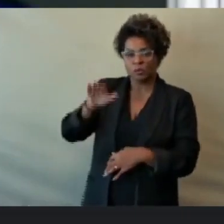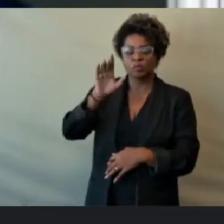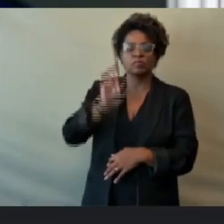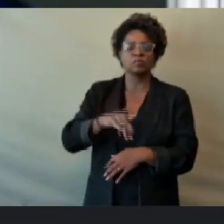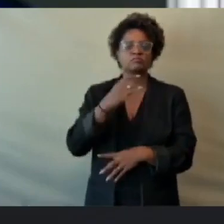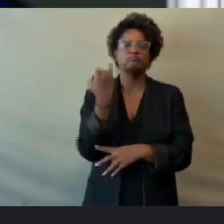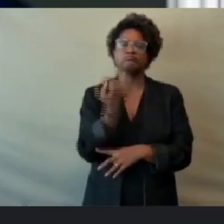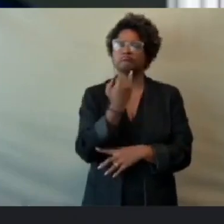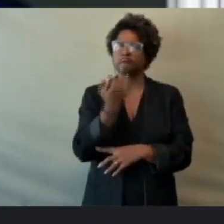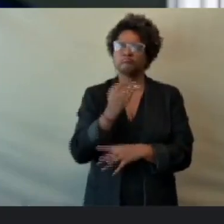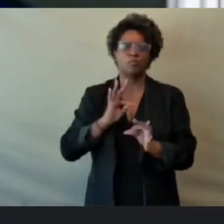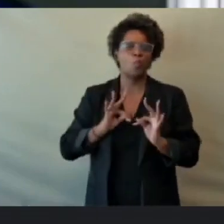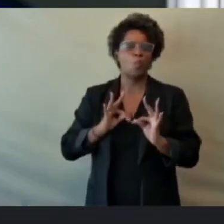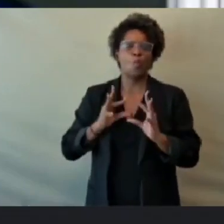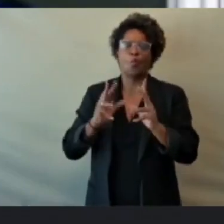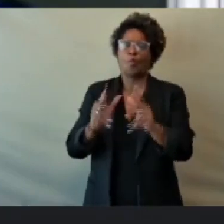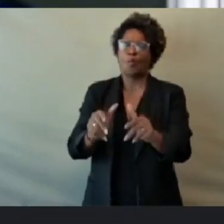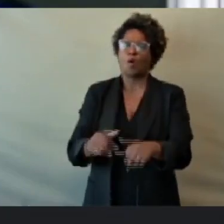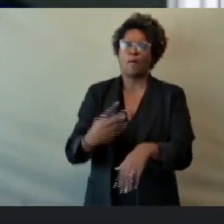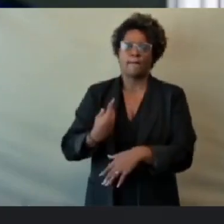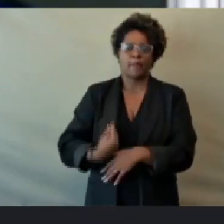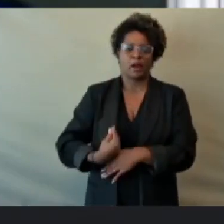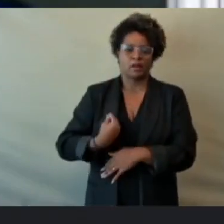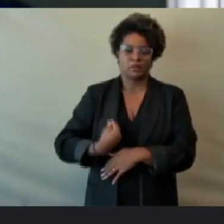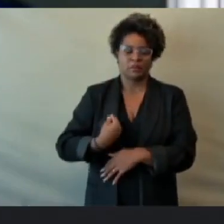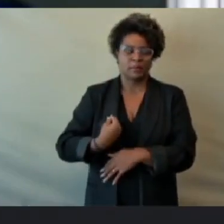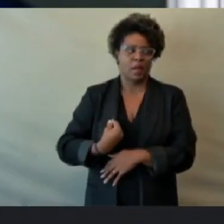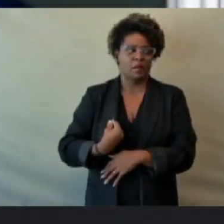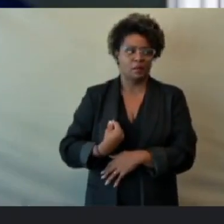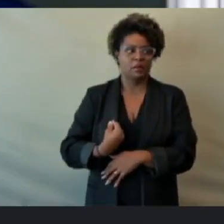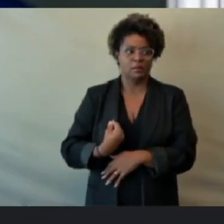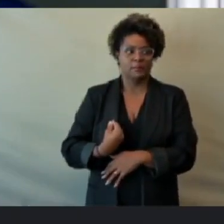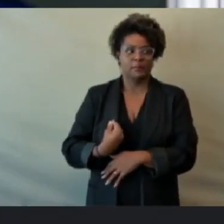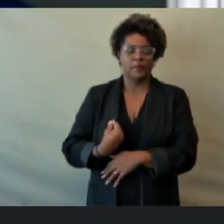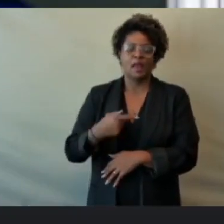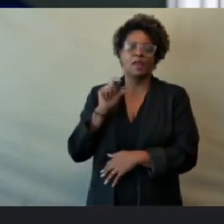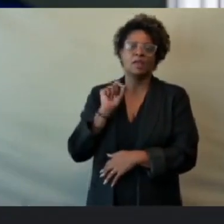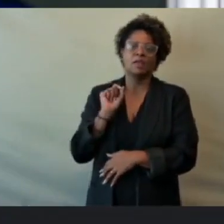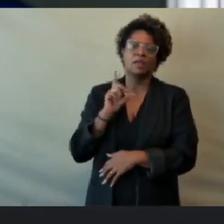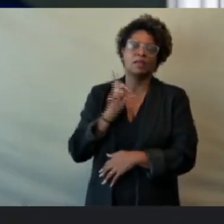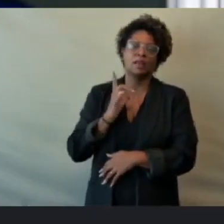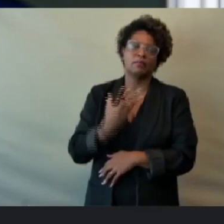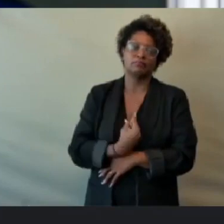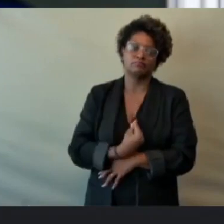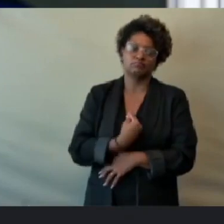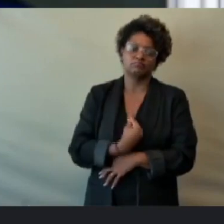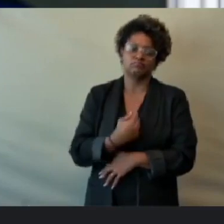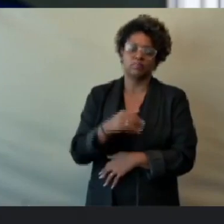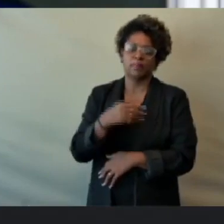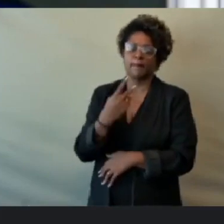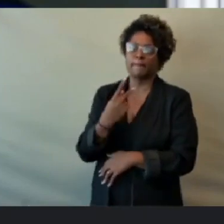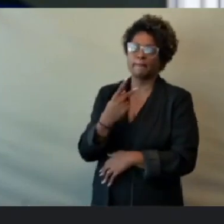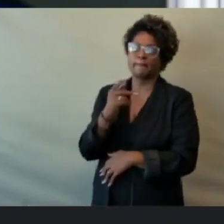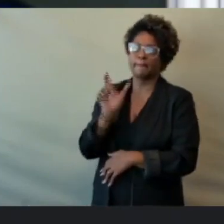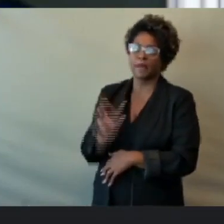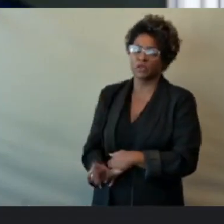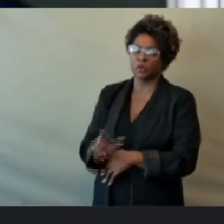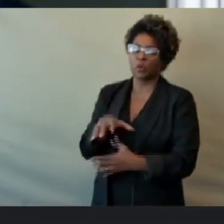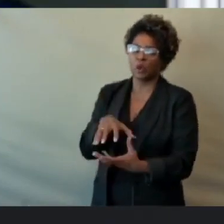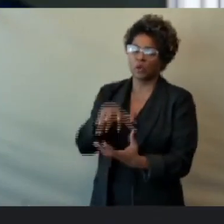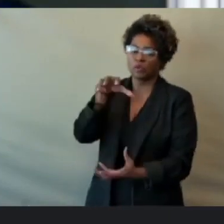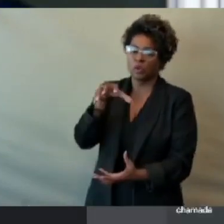compõem esta agenda da pessoa idosa no município. Também estão presentes aqui as colegas da